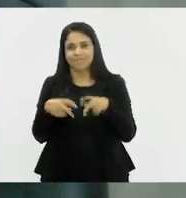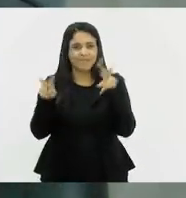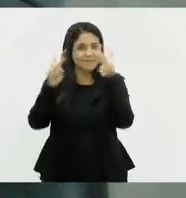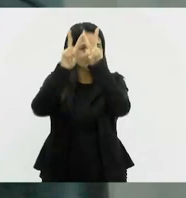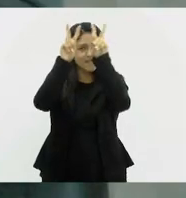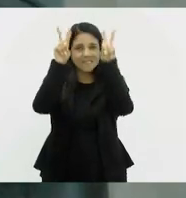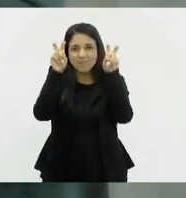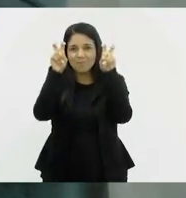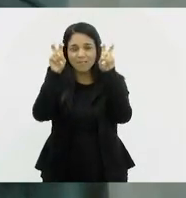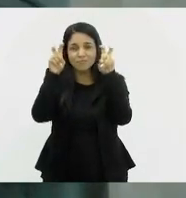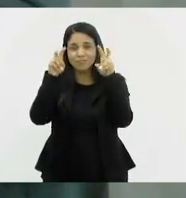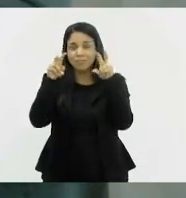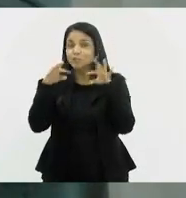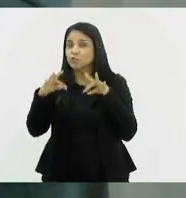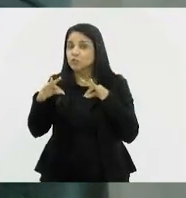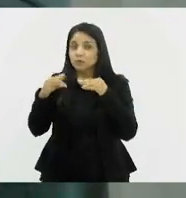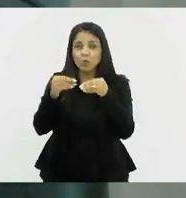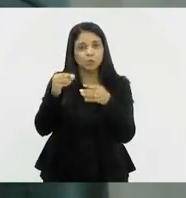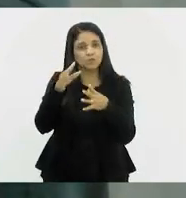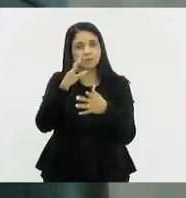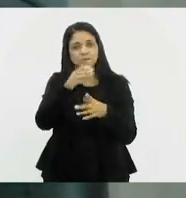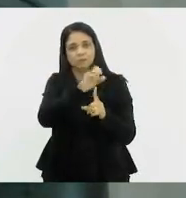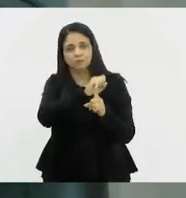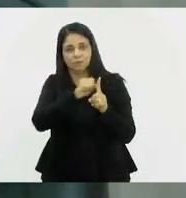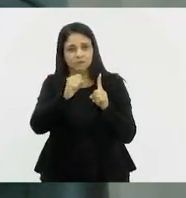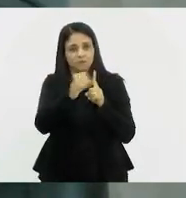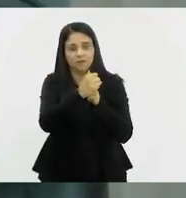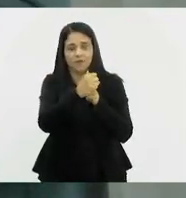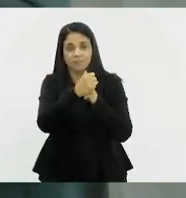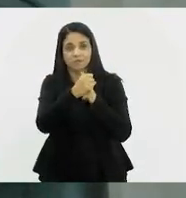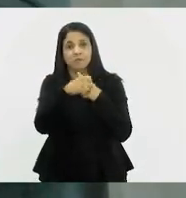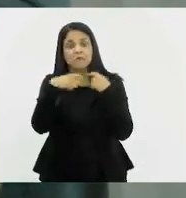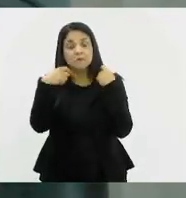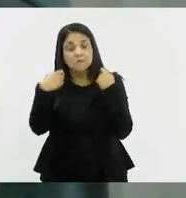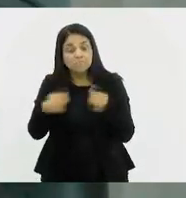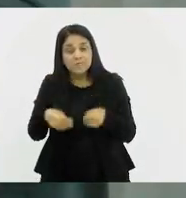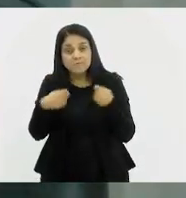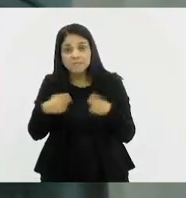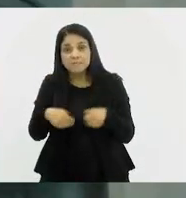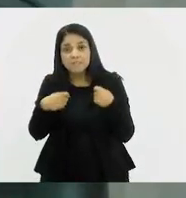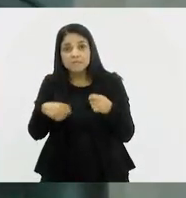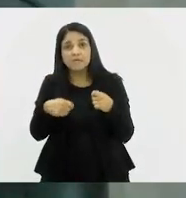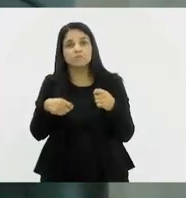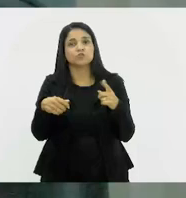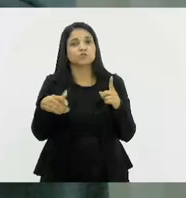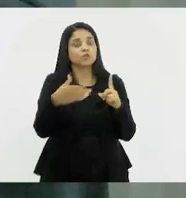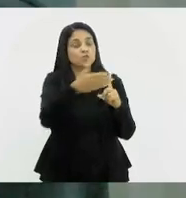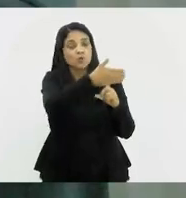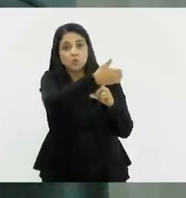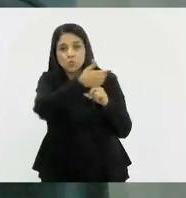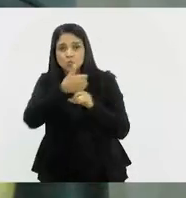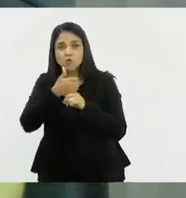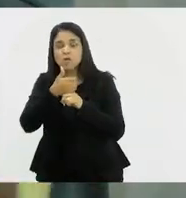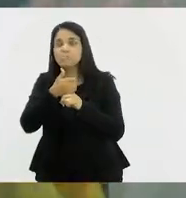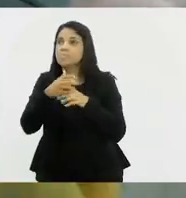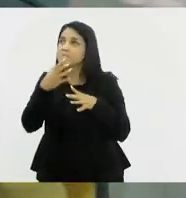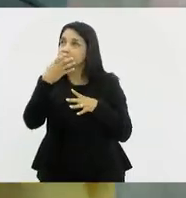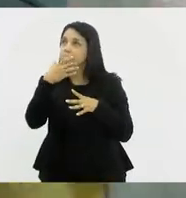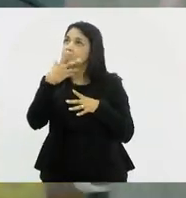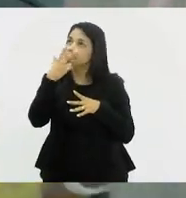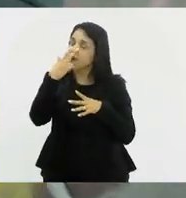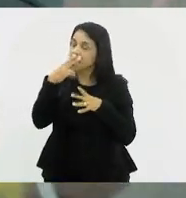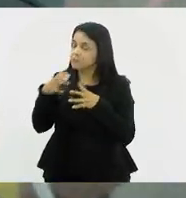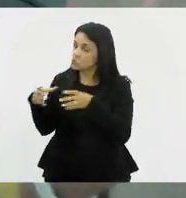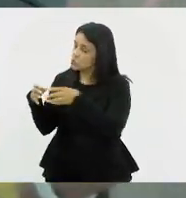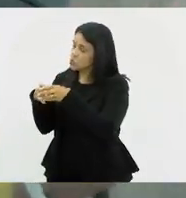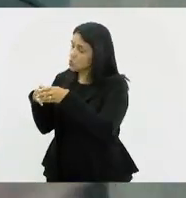total. E quando nós não abraçarmos isso, vai ficar os idosos para lá e o resto para